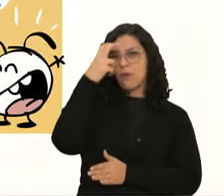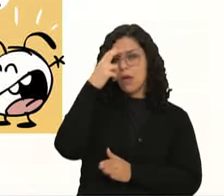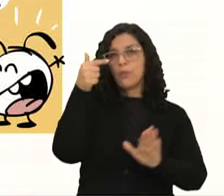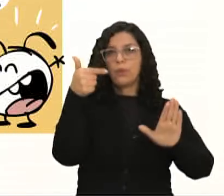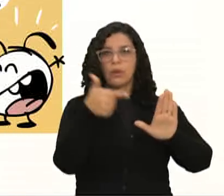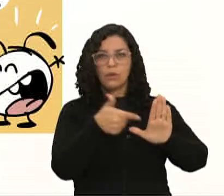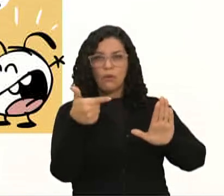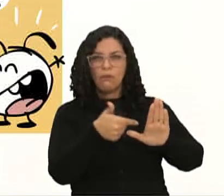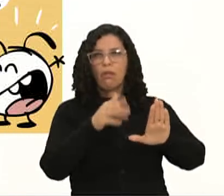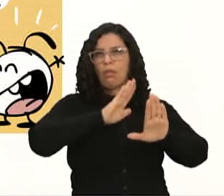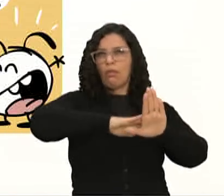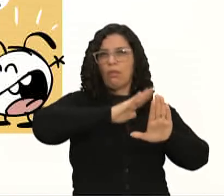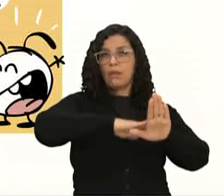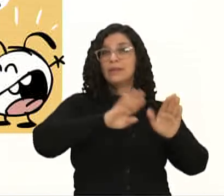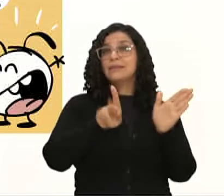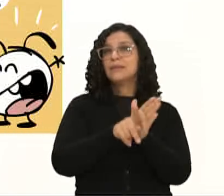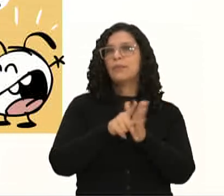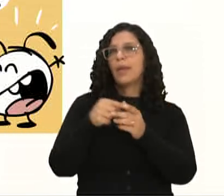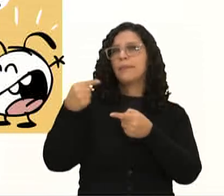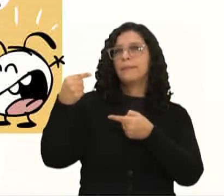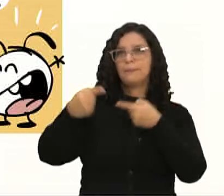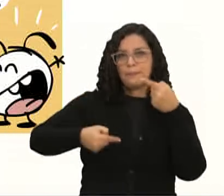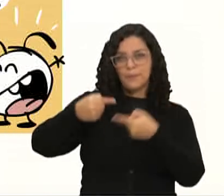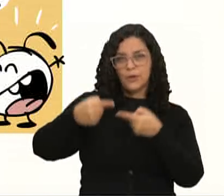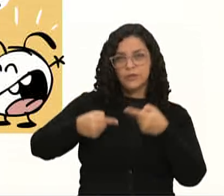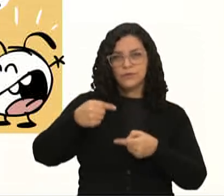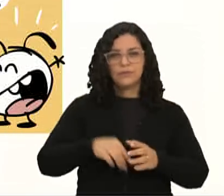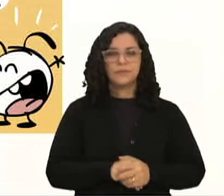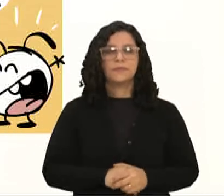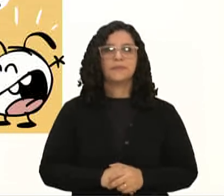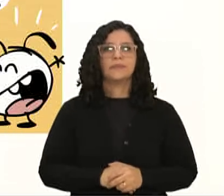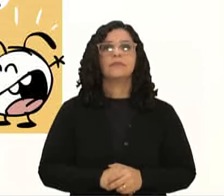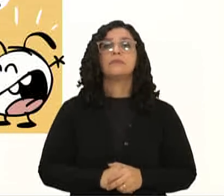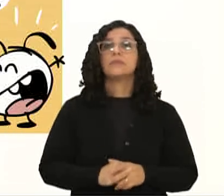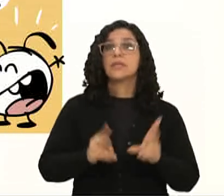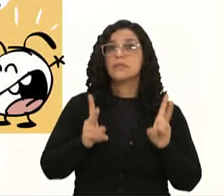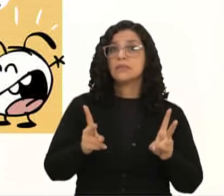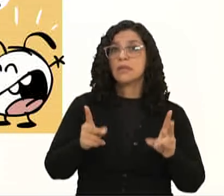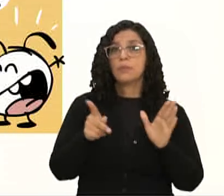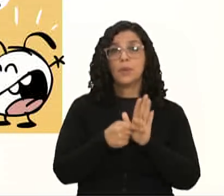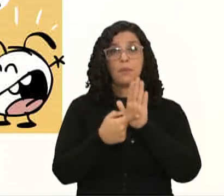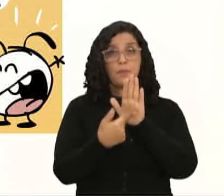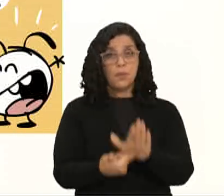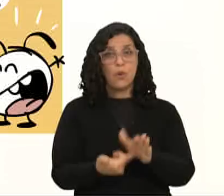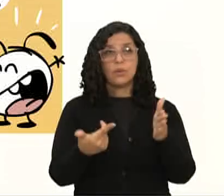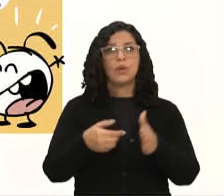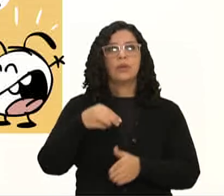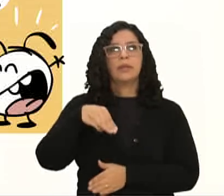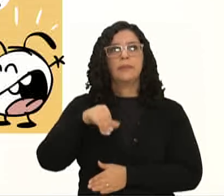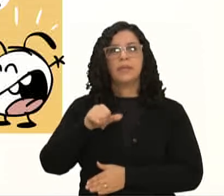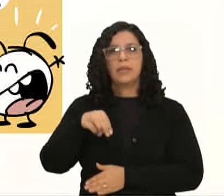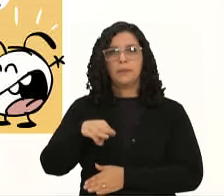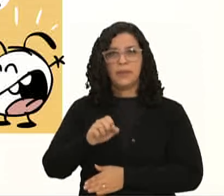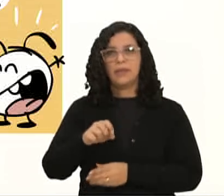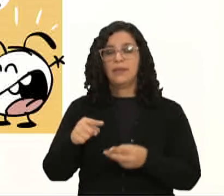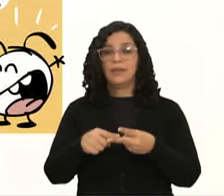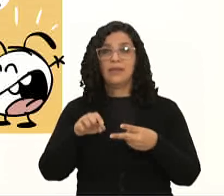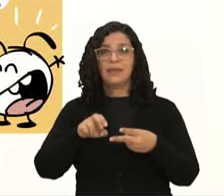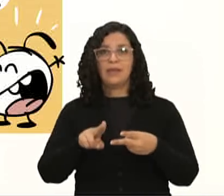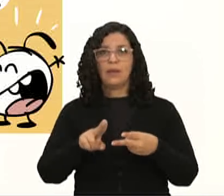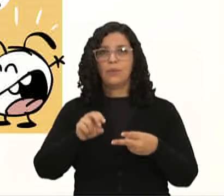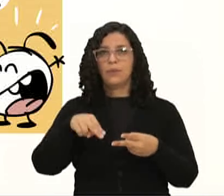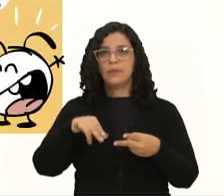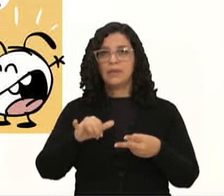ironia, hipocrisia e política. É sobre isso que normalmente essa tirinha do Mimi e Eunice traz.